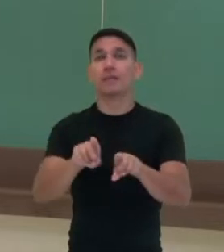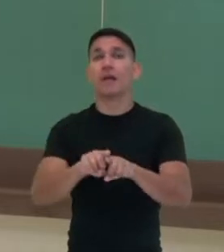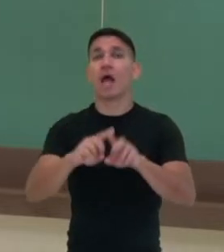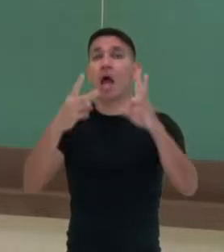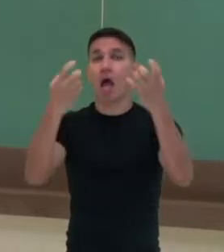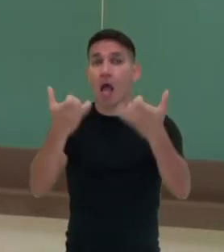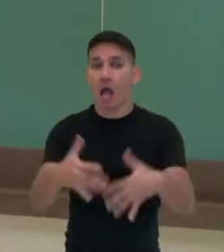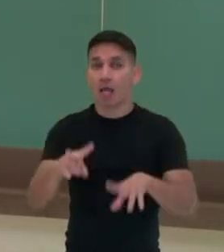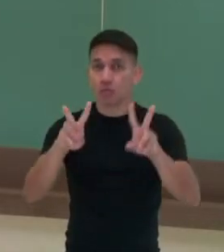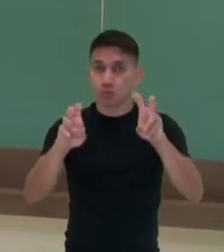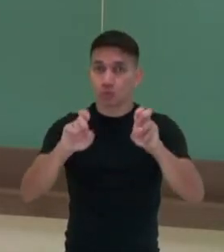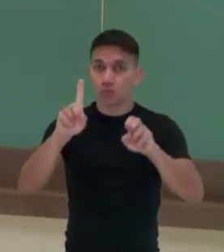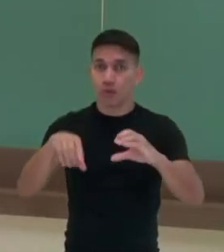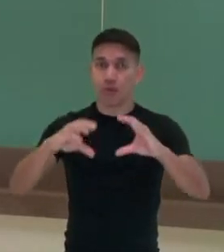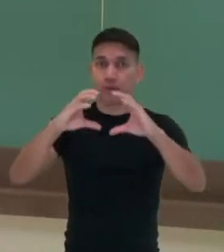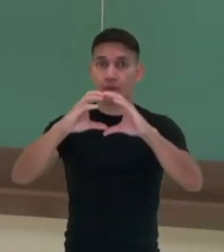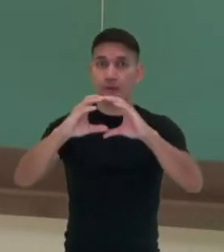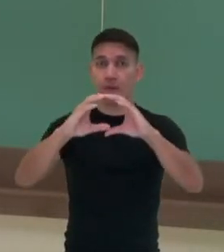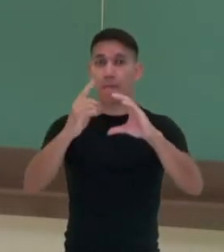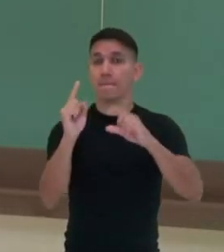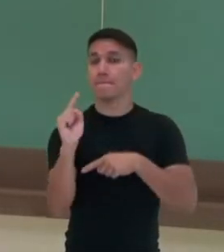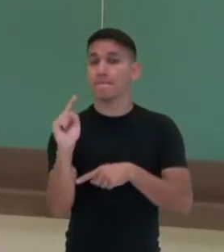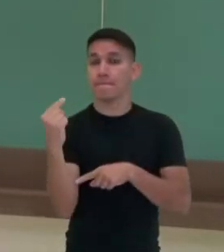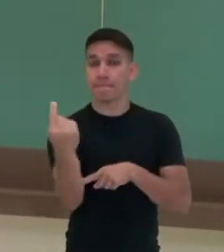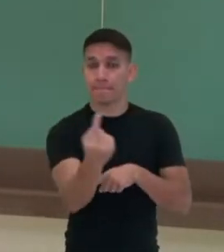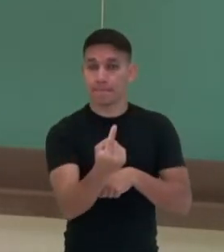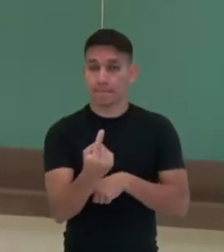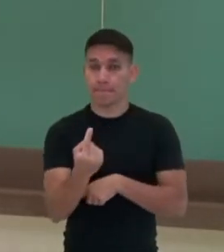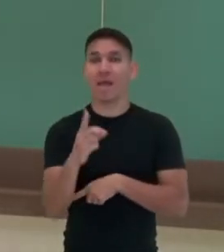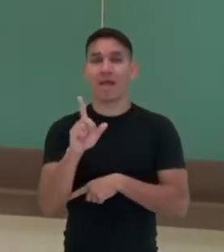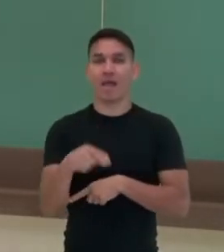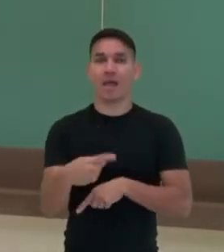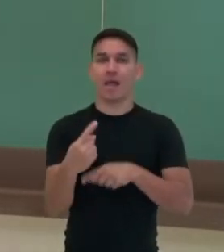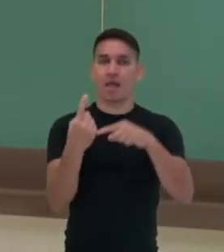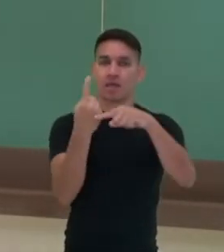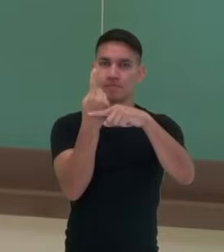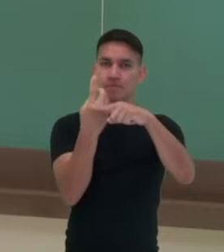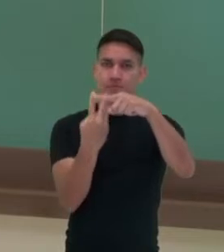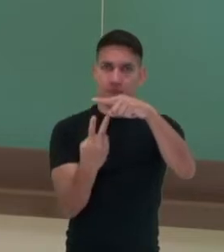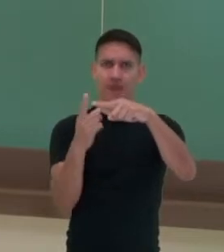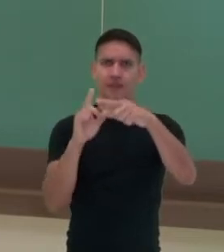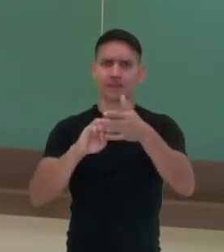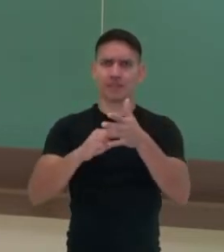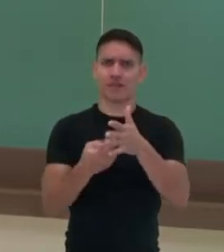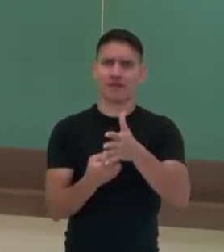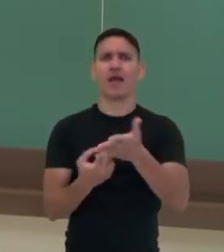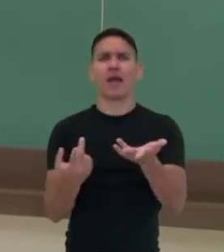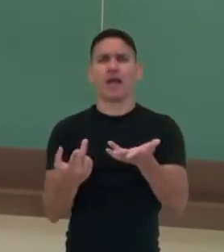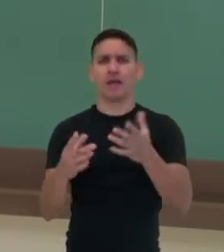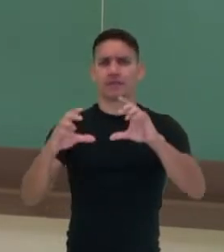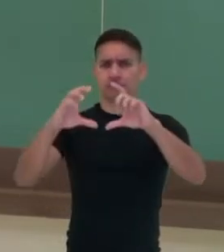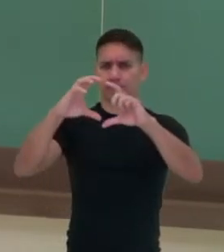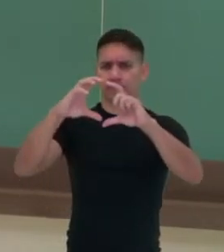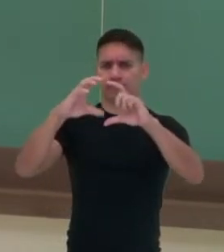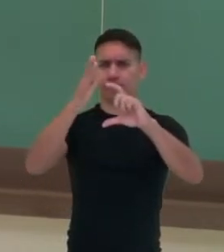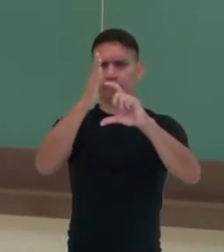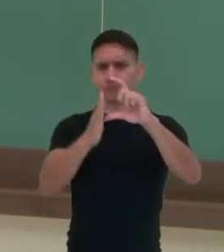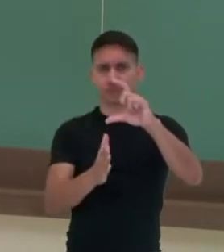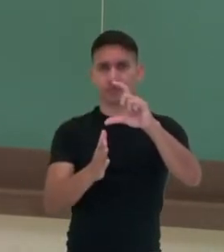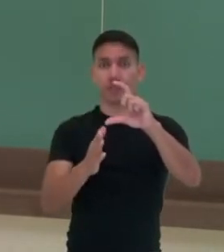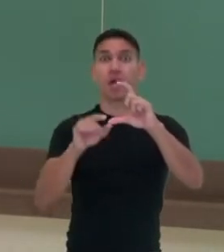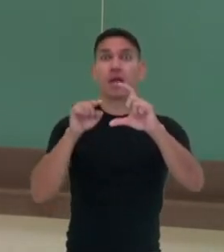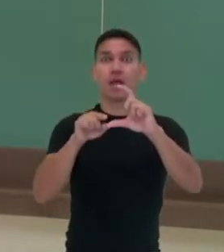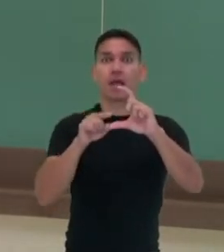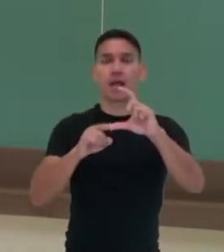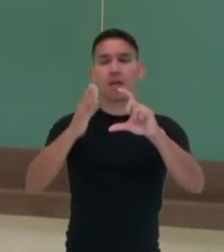então a gente está falando o quê? Metade de uma volta. Metade de 360 é 180. Então a gente consegue relacionar isso